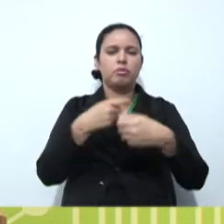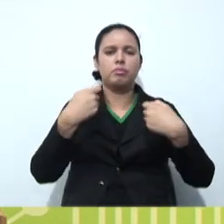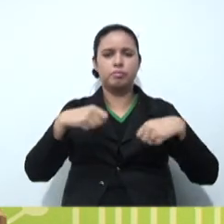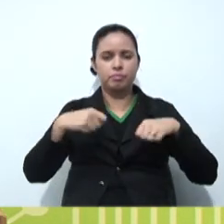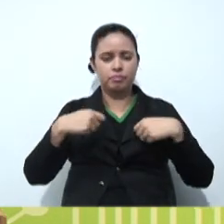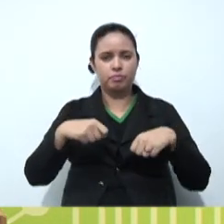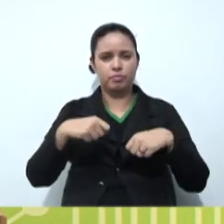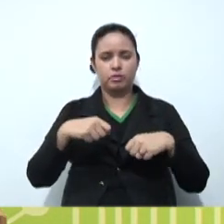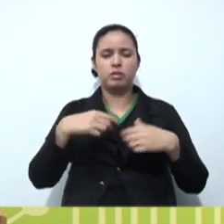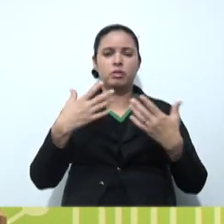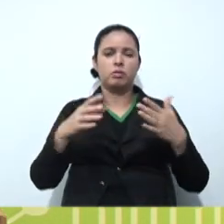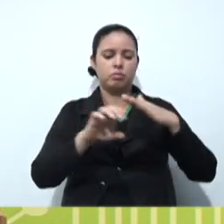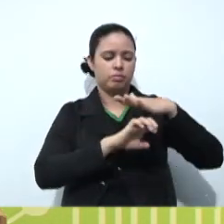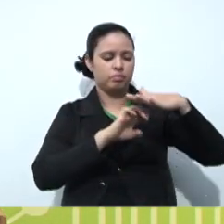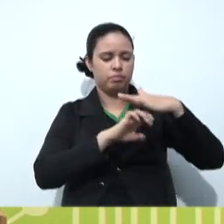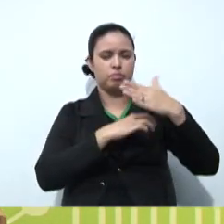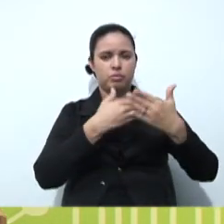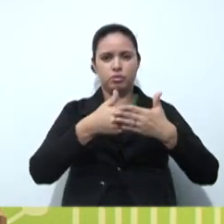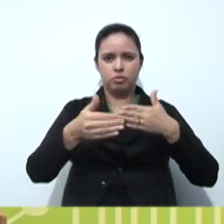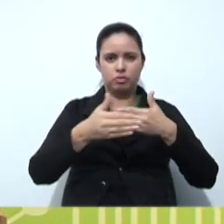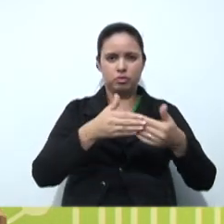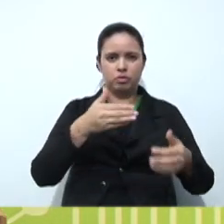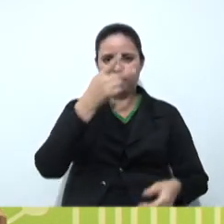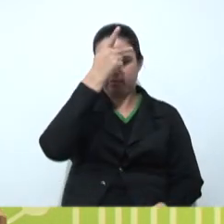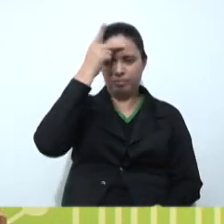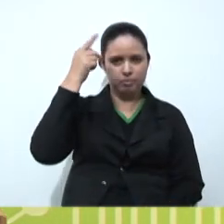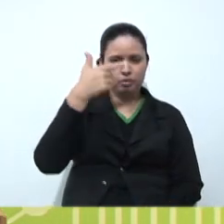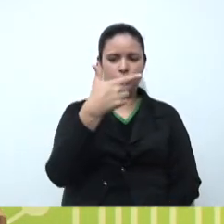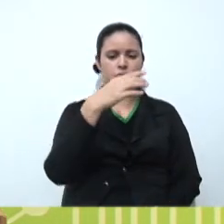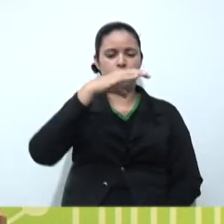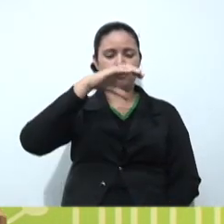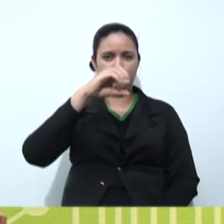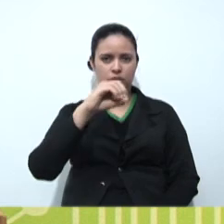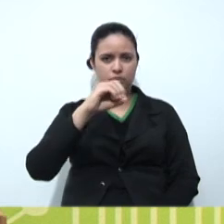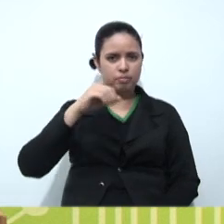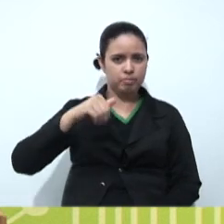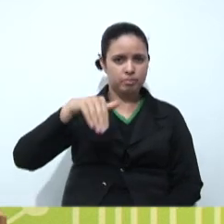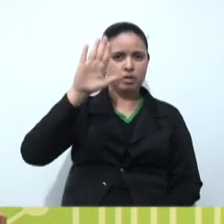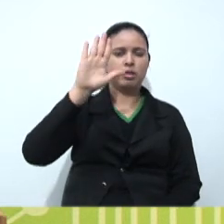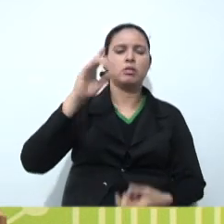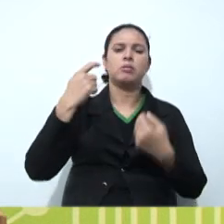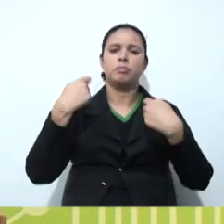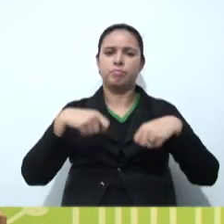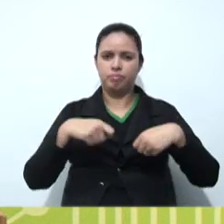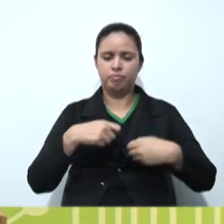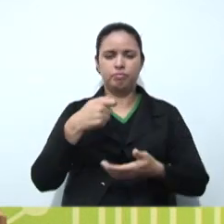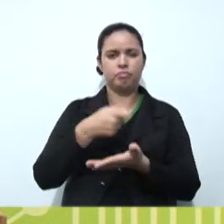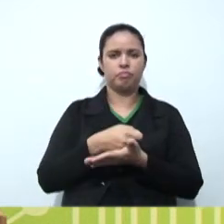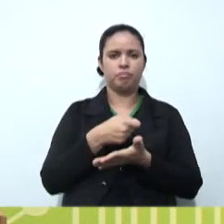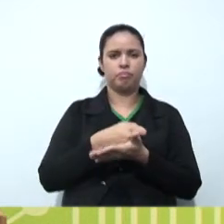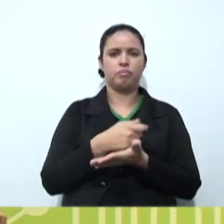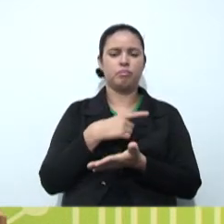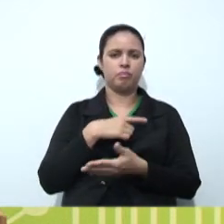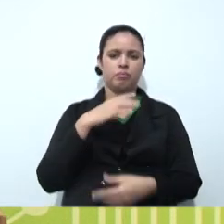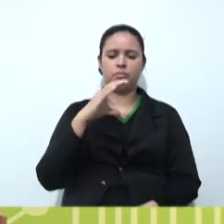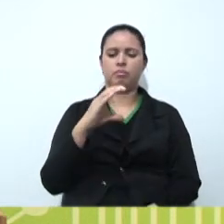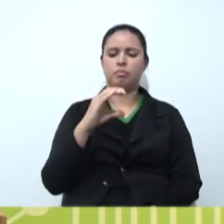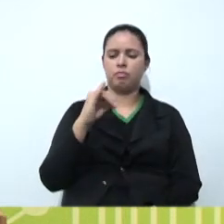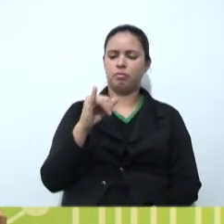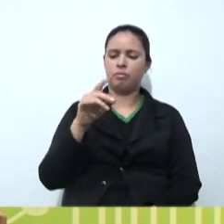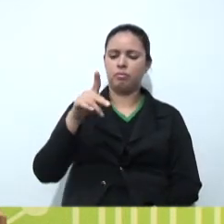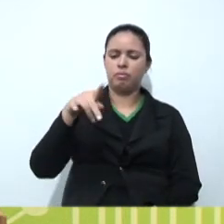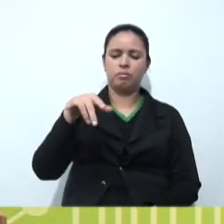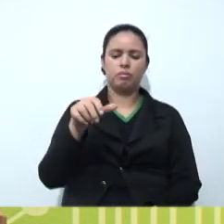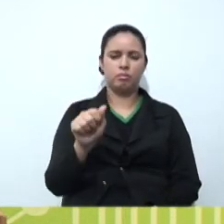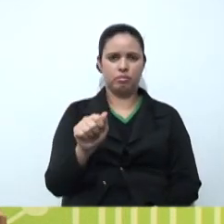20, obrigação de ter uma CIPA. Se não tem, já tem que começar a verificar a questão trabalhista, o que essa